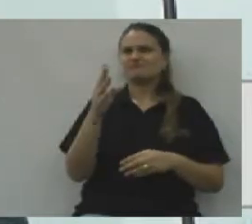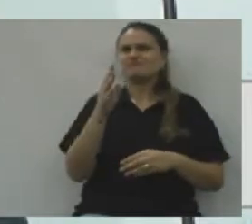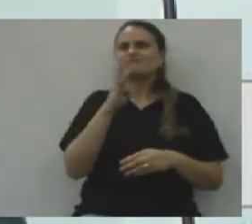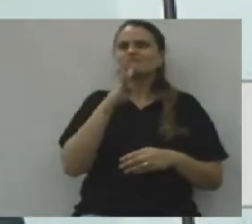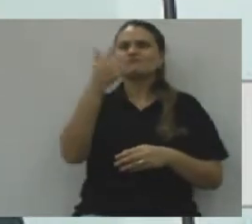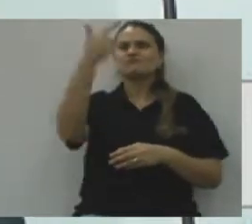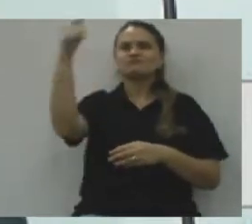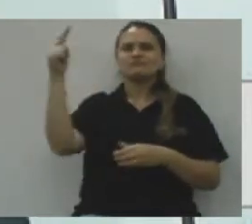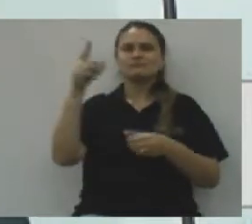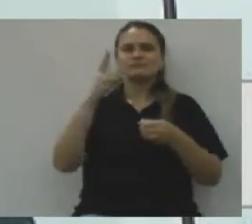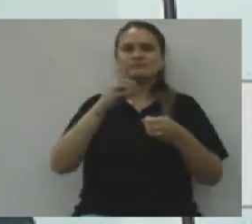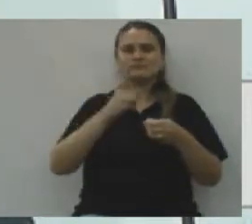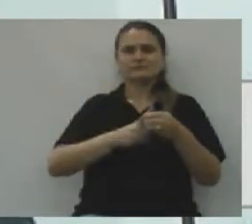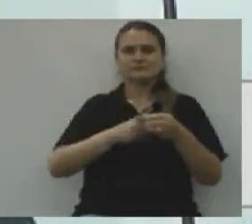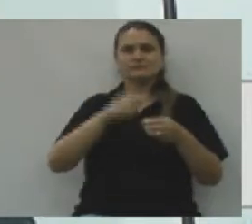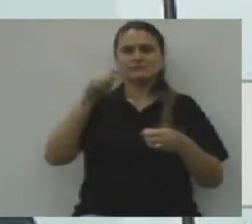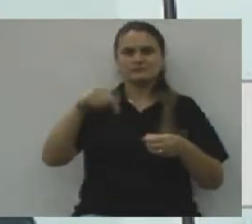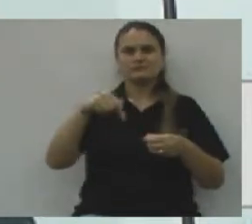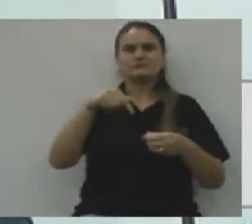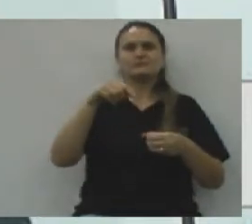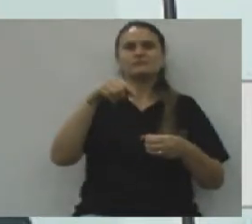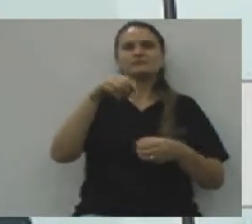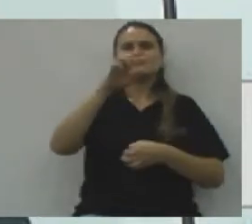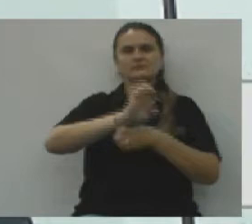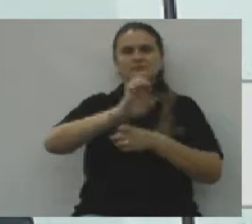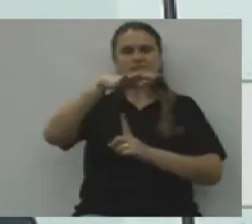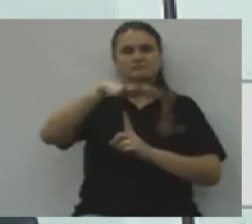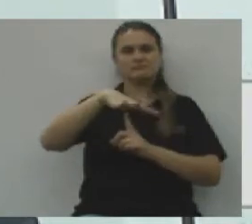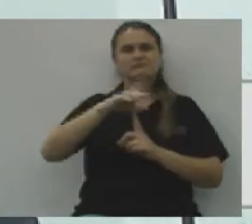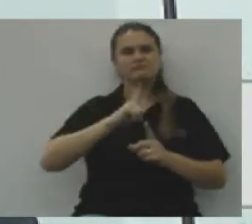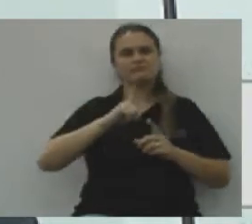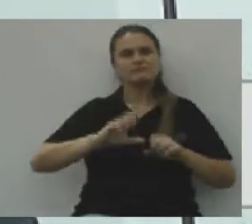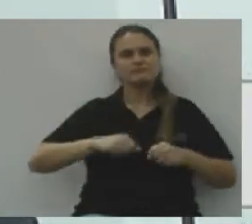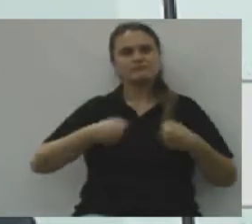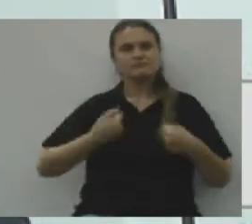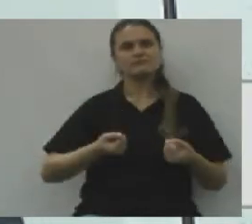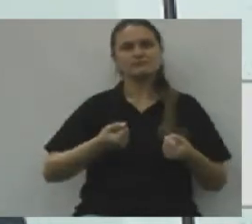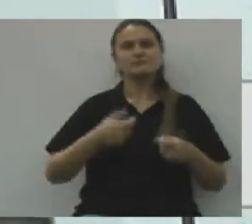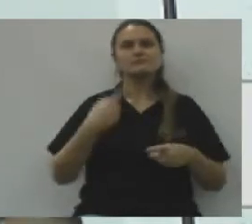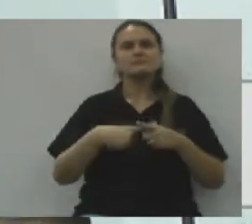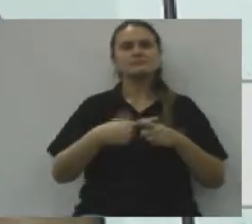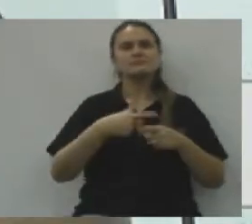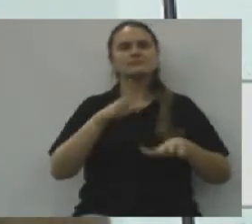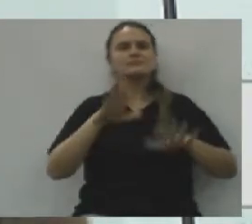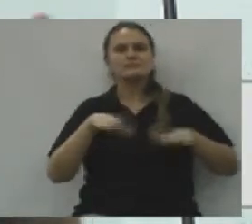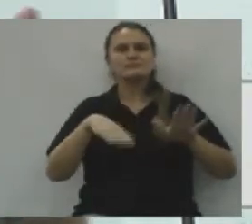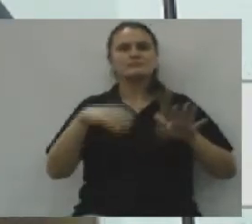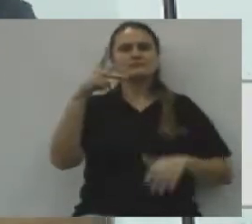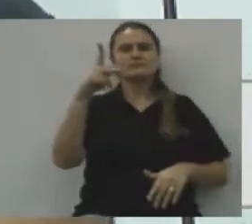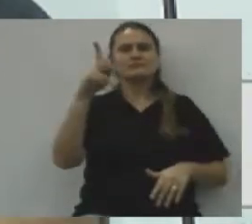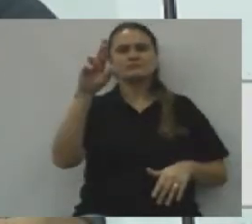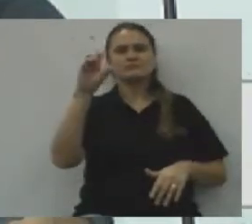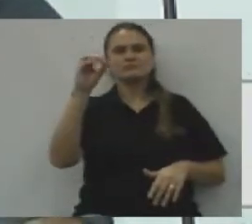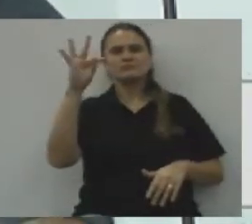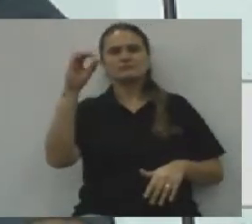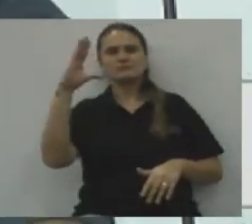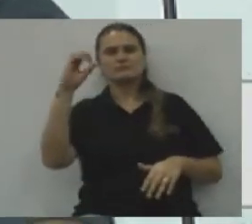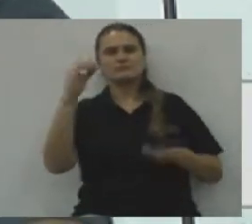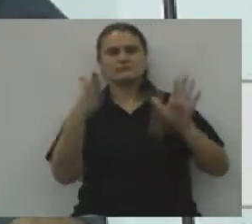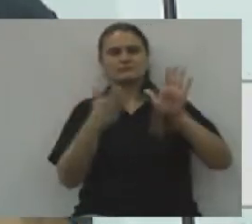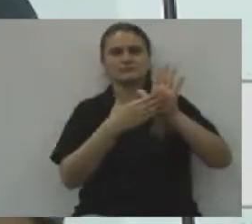outro município no âmbito do Paraná que tenha tido essa iniciativa. Geralmente os protocolos ficam no âmbito